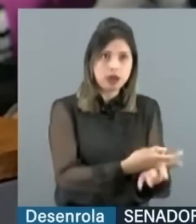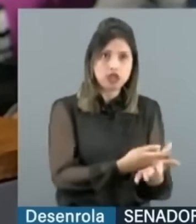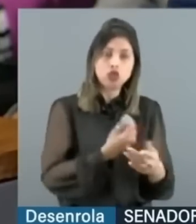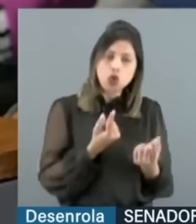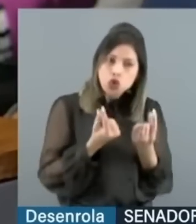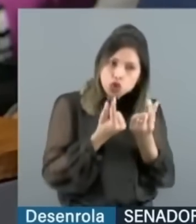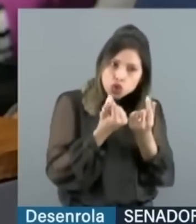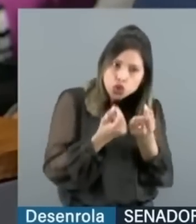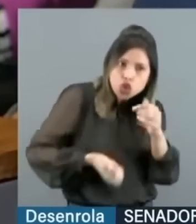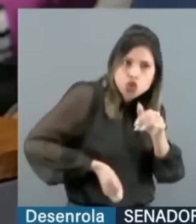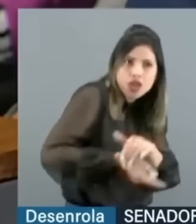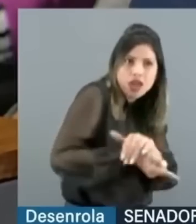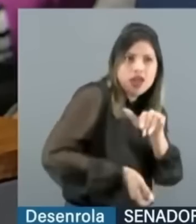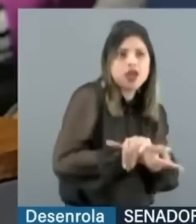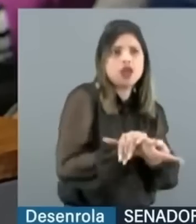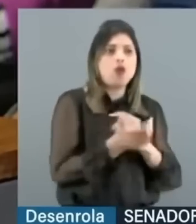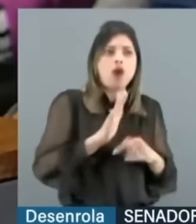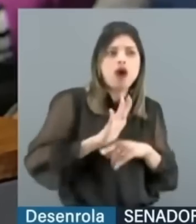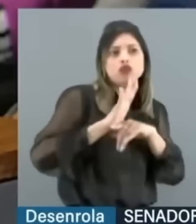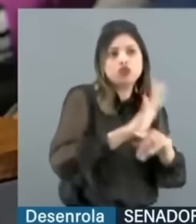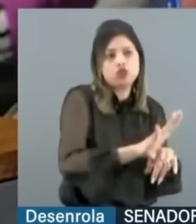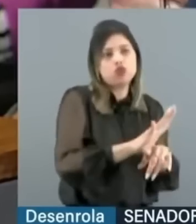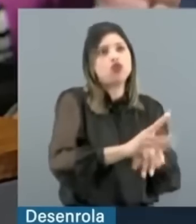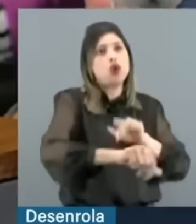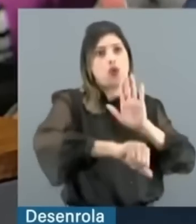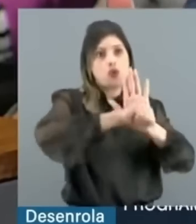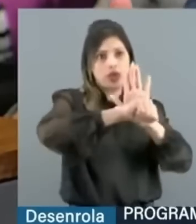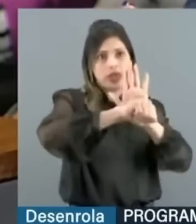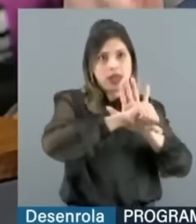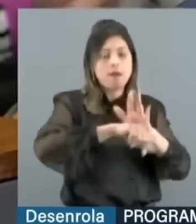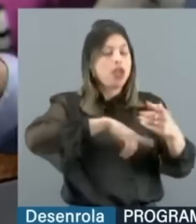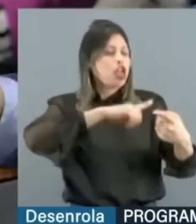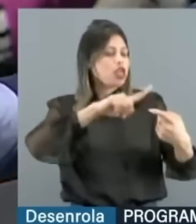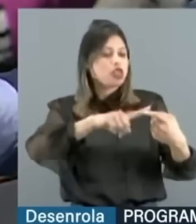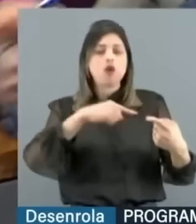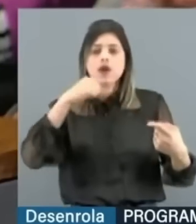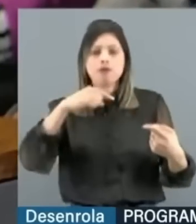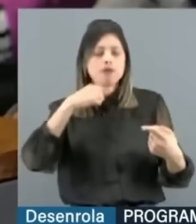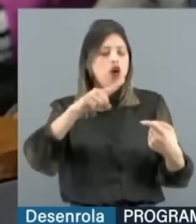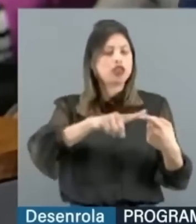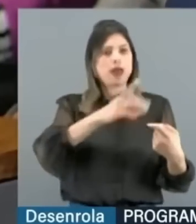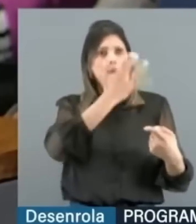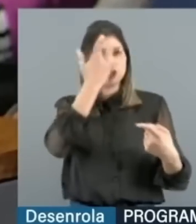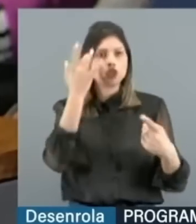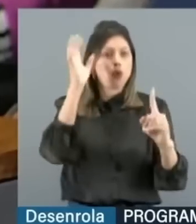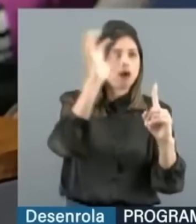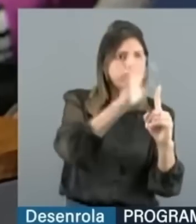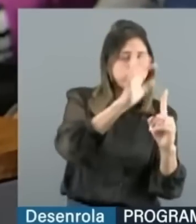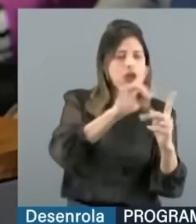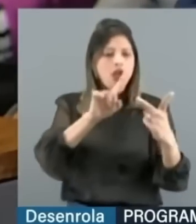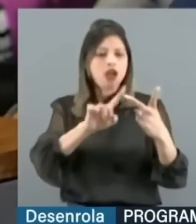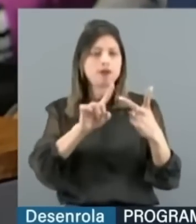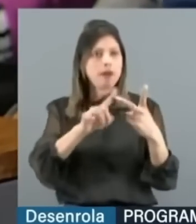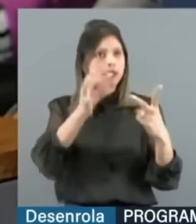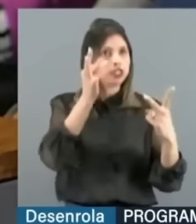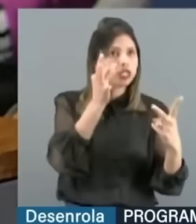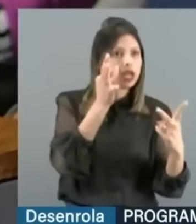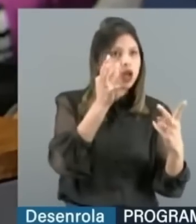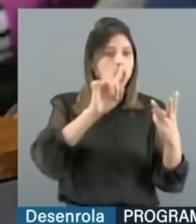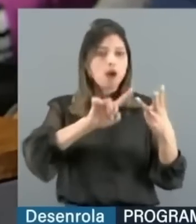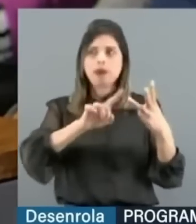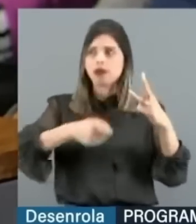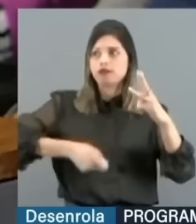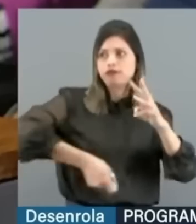auxilia a prática do crime. Mas não importa, seja autor, seja coautor, seja partícipe, moral ou